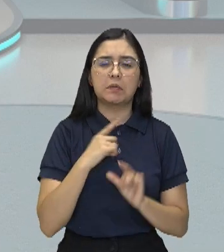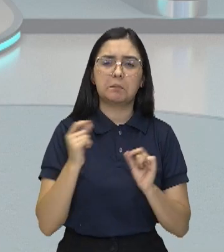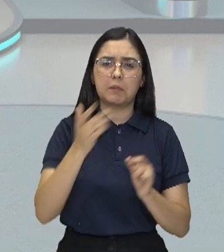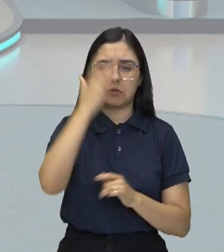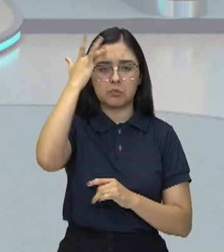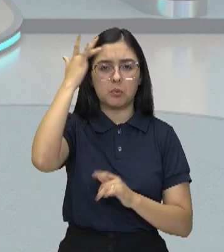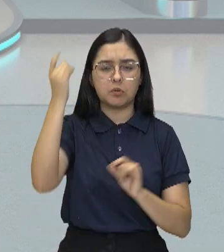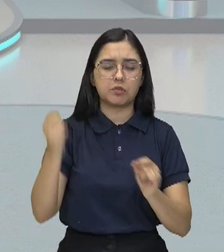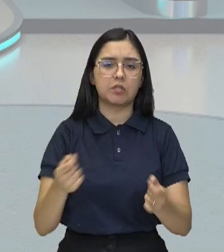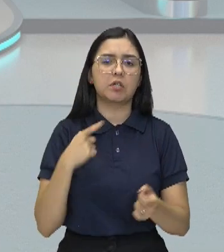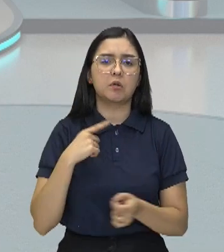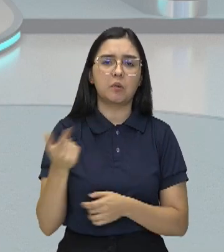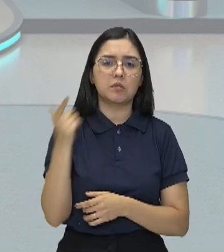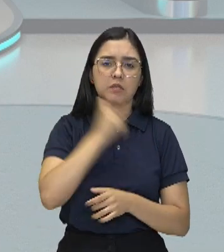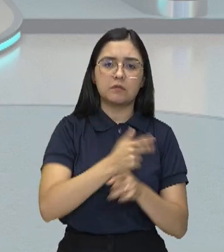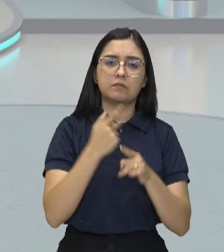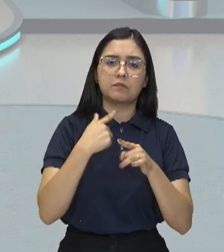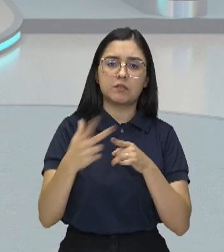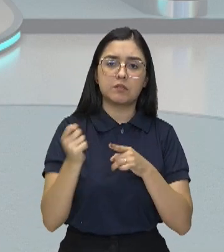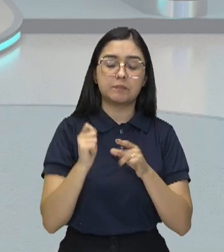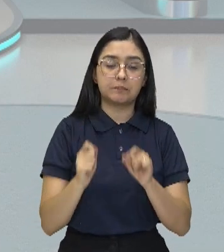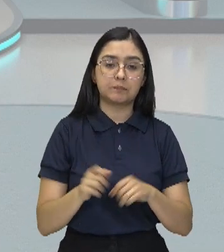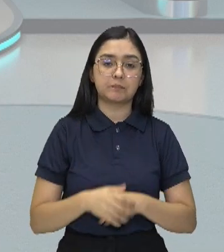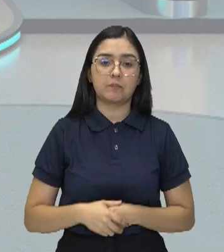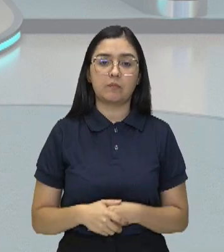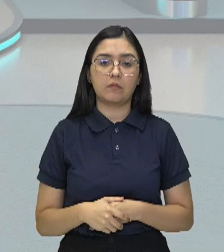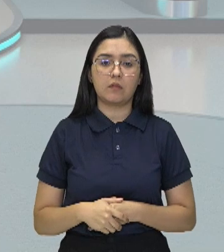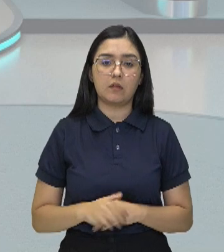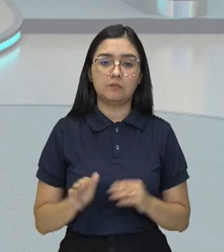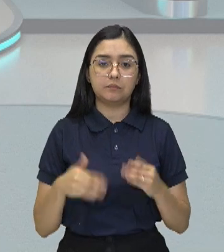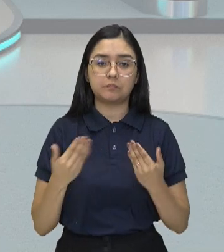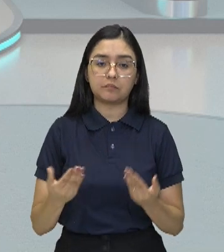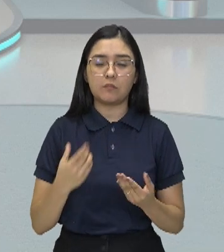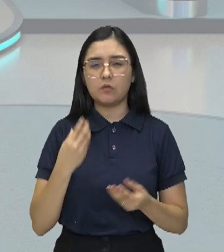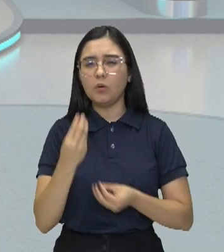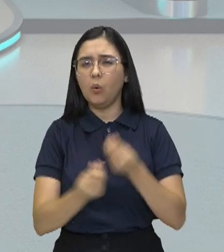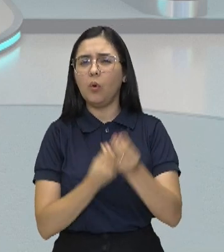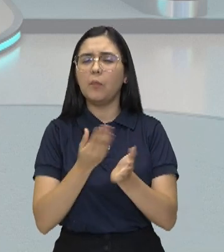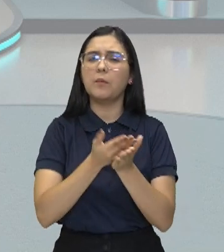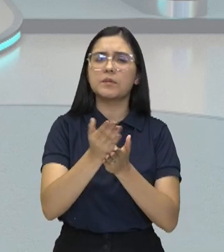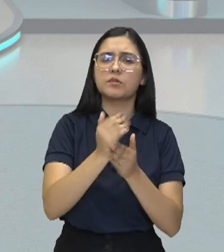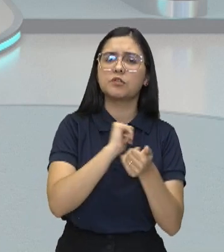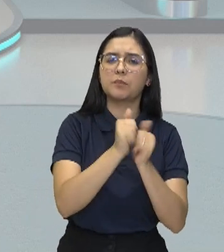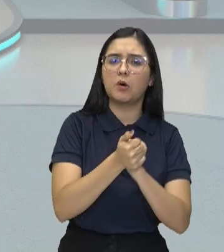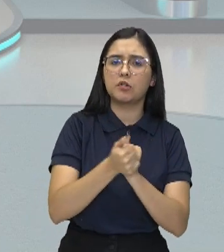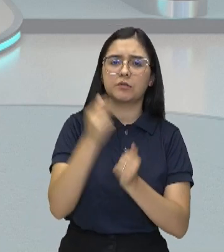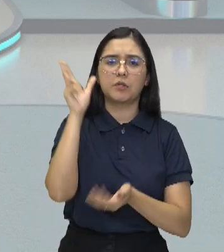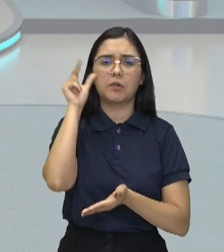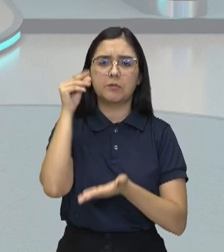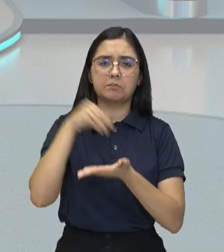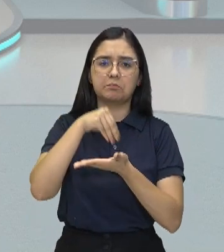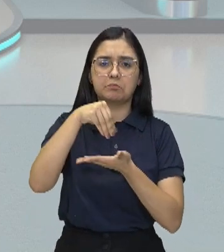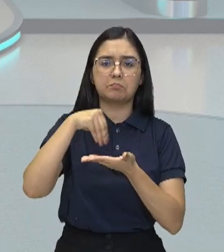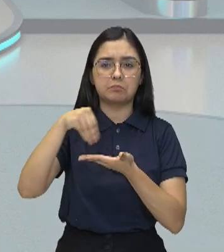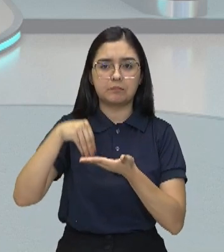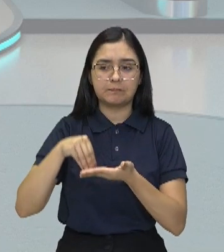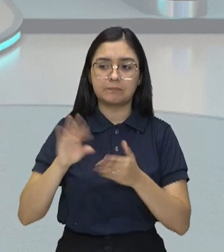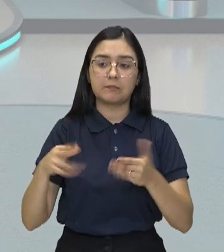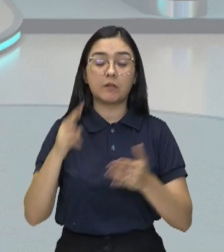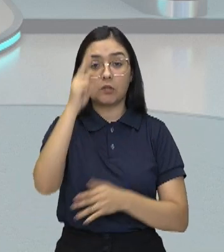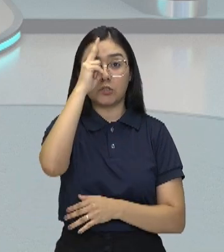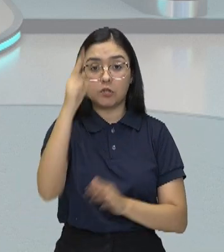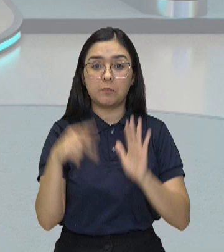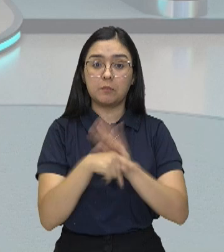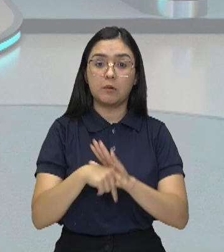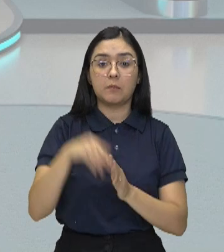grandes mentes brilhantes do xadrez. Mas como que surgiu esse esporte tão intrigante? A história do